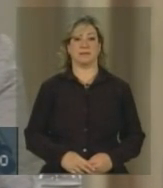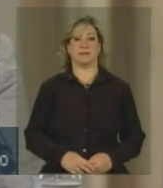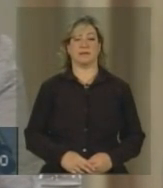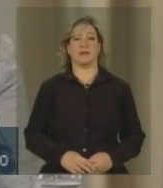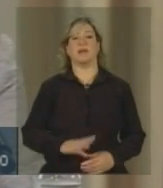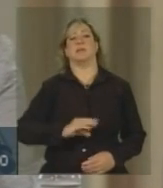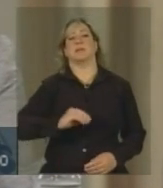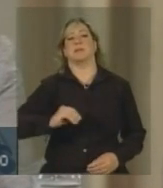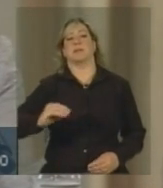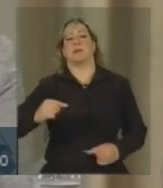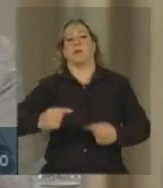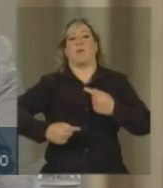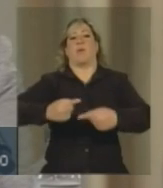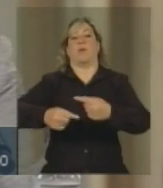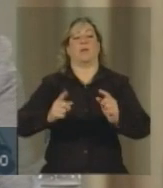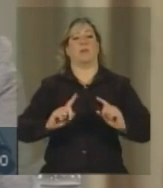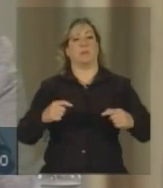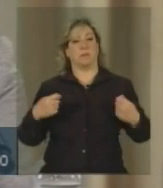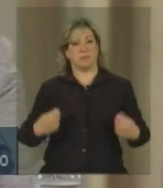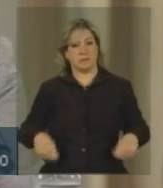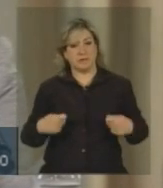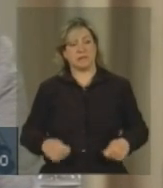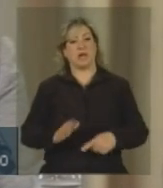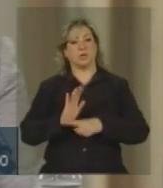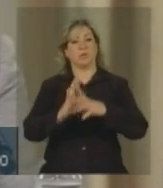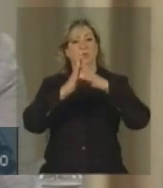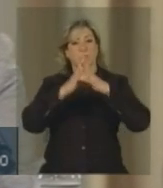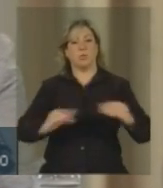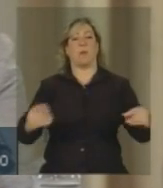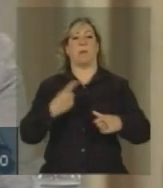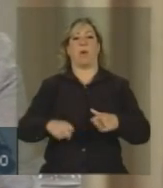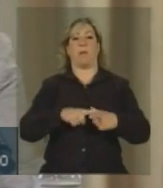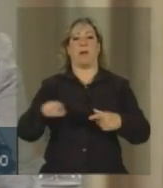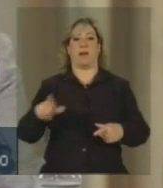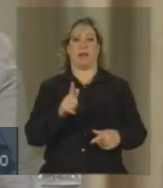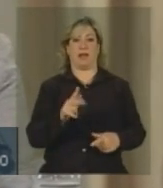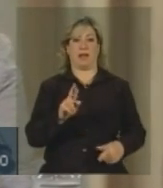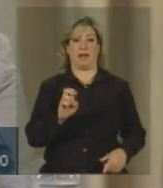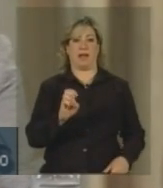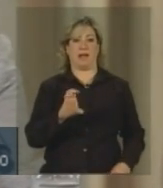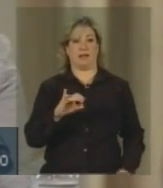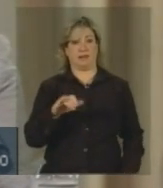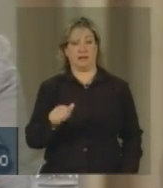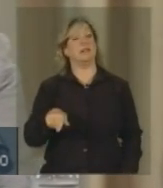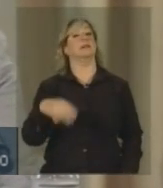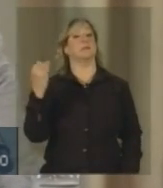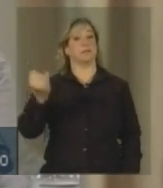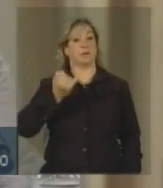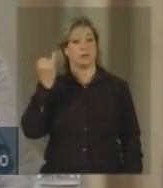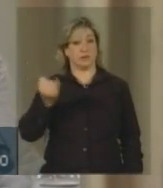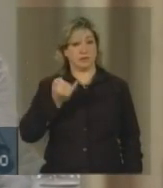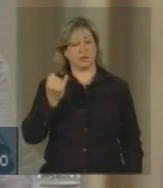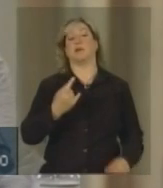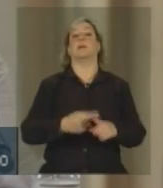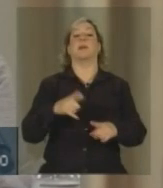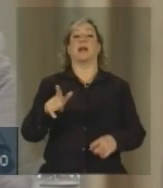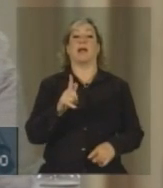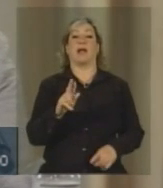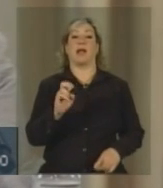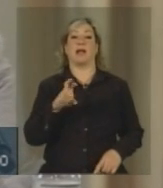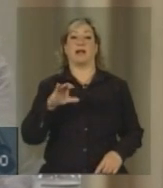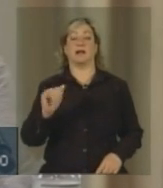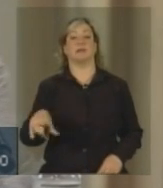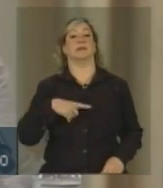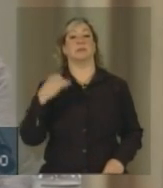protelar a resolução do problema da Grécia. Isso é importante tanto por causa da Grécia